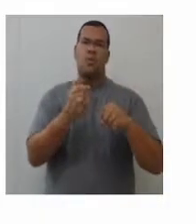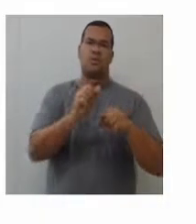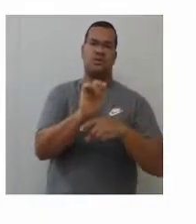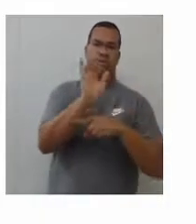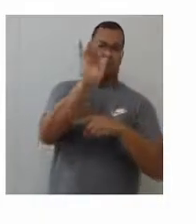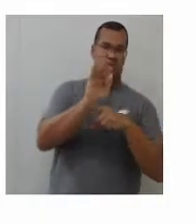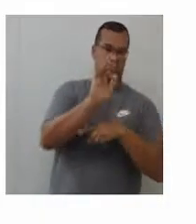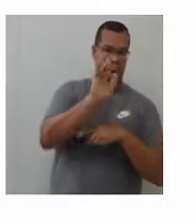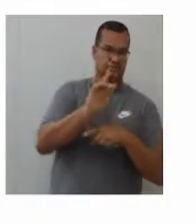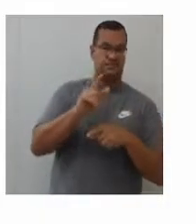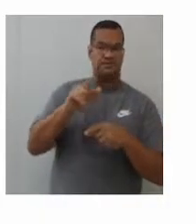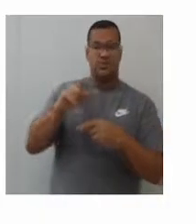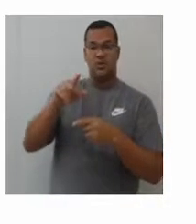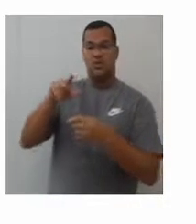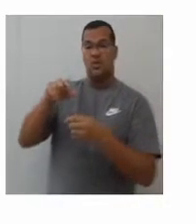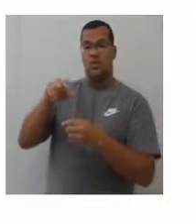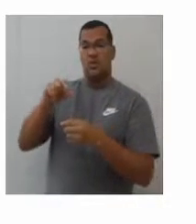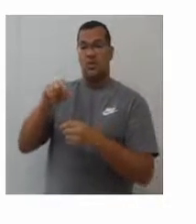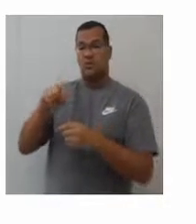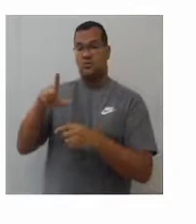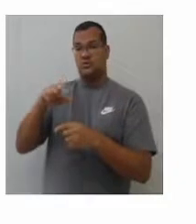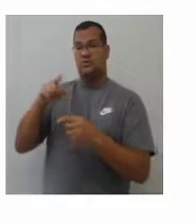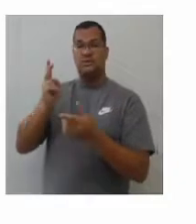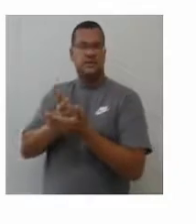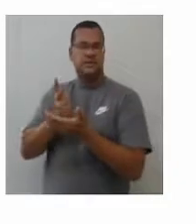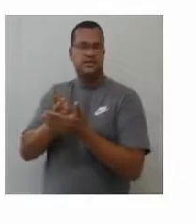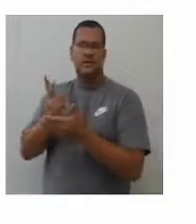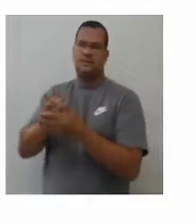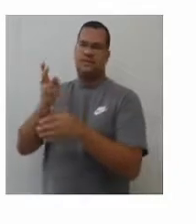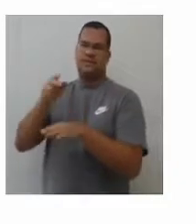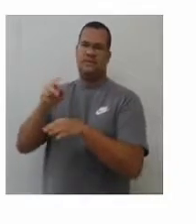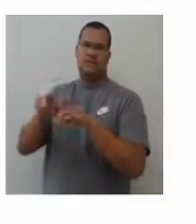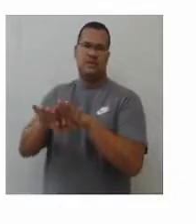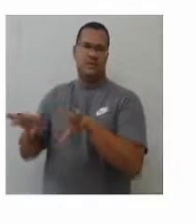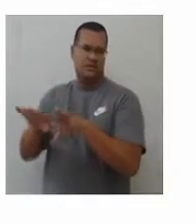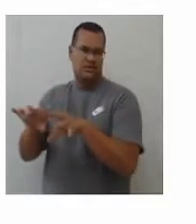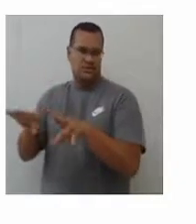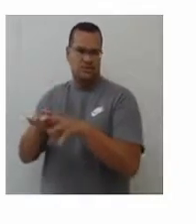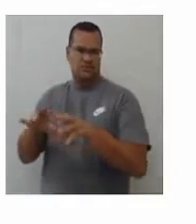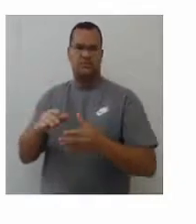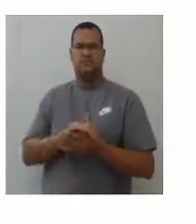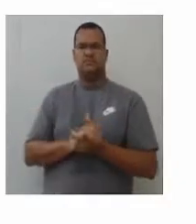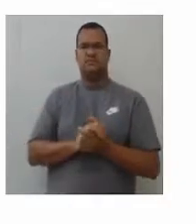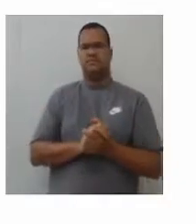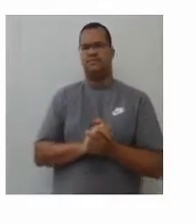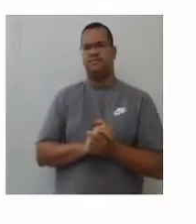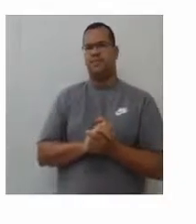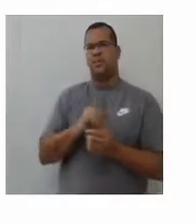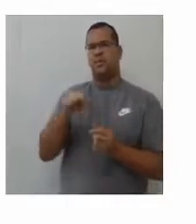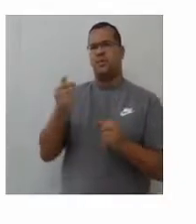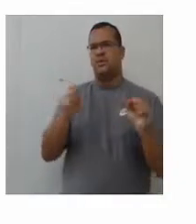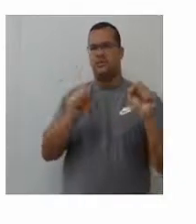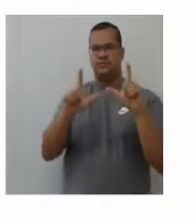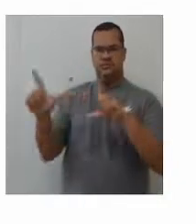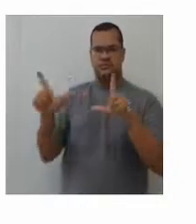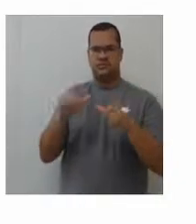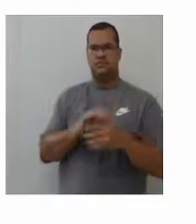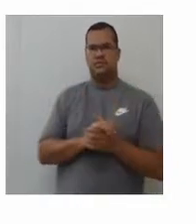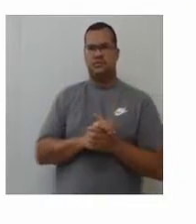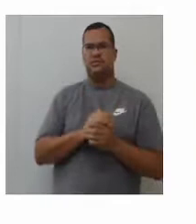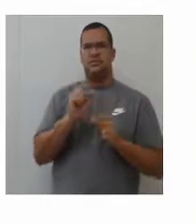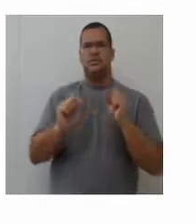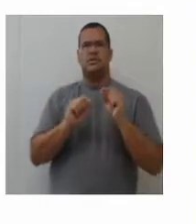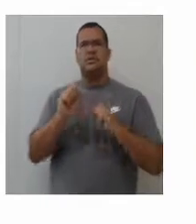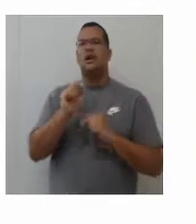solvente sempre será líquido. Lógico, o raciocínio é esse. Então vamos lá. Próximo slide com os exemplícios. O que